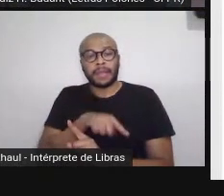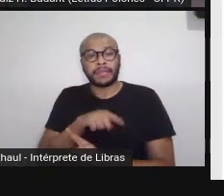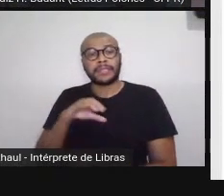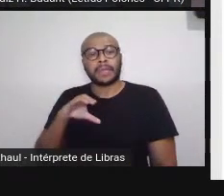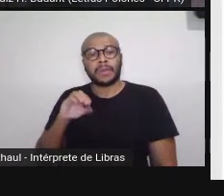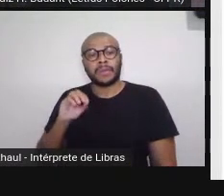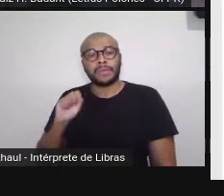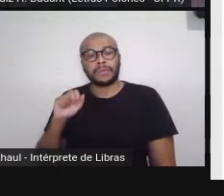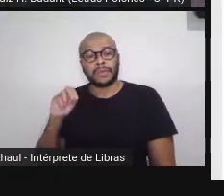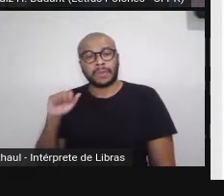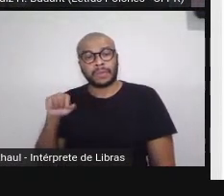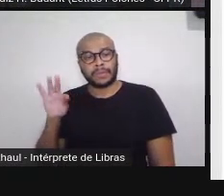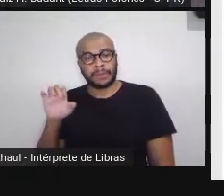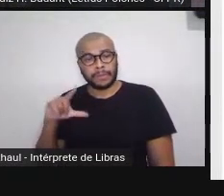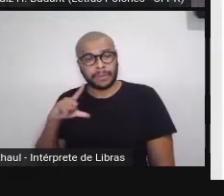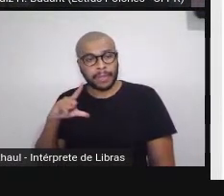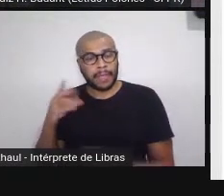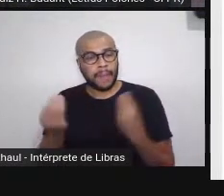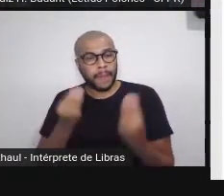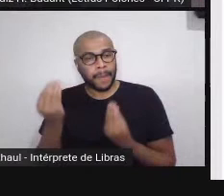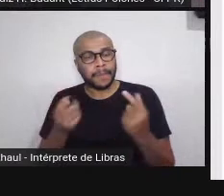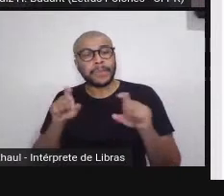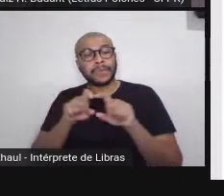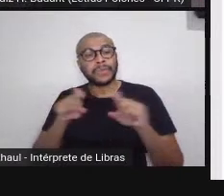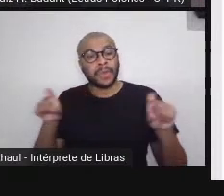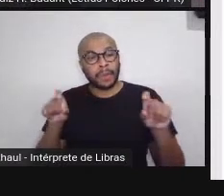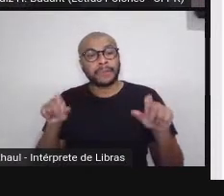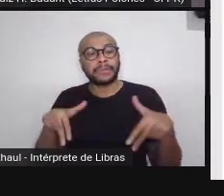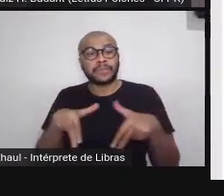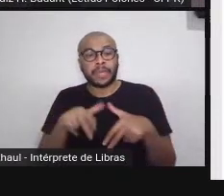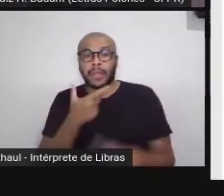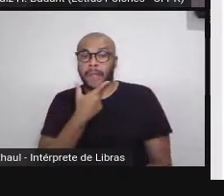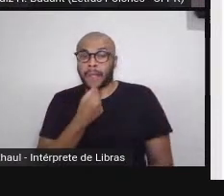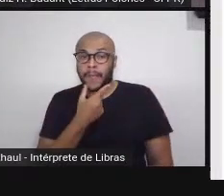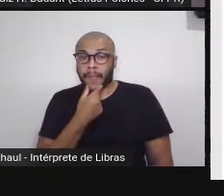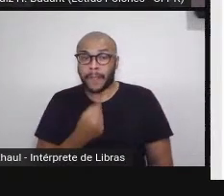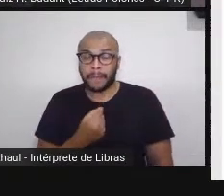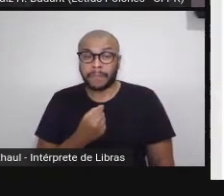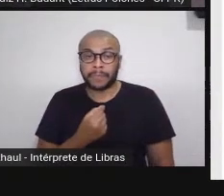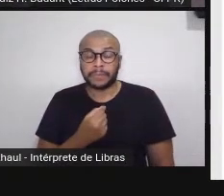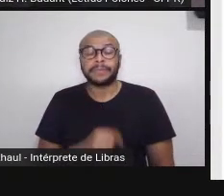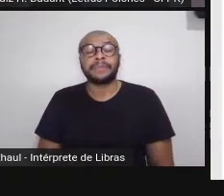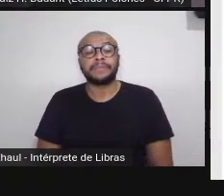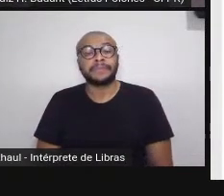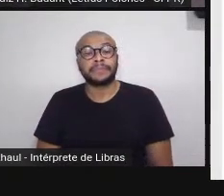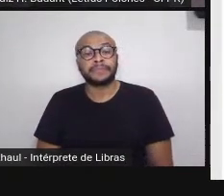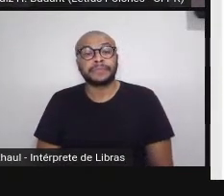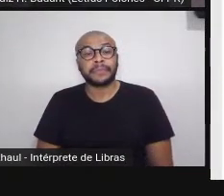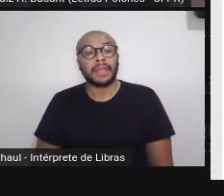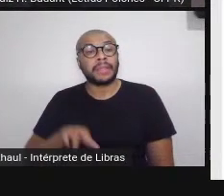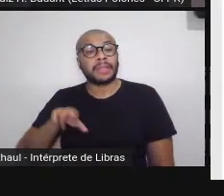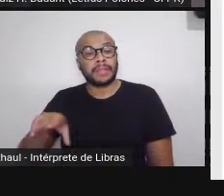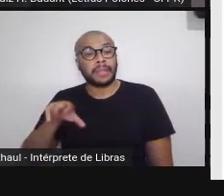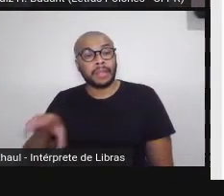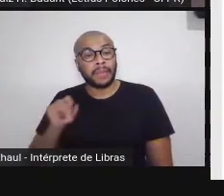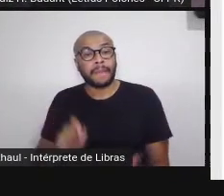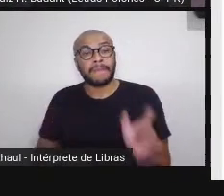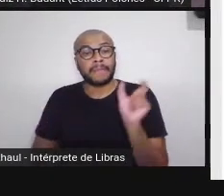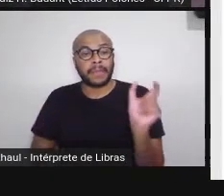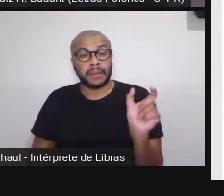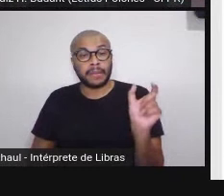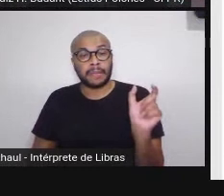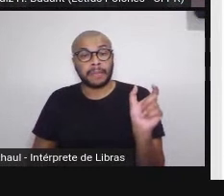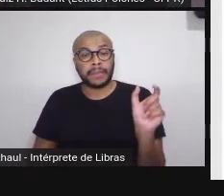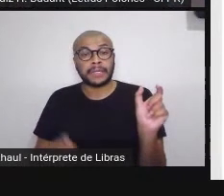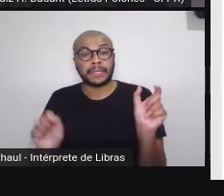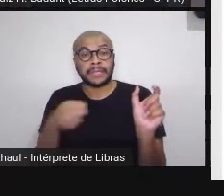eles vão se declinar como sobrenome do gênero masculino. Por exemplo, o sobrenome Gucio, ele não vai se declinar como a palavra pivo,